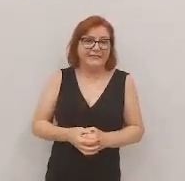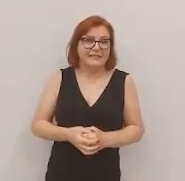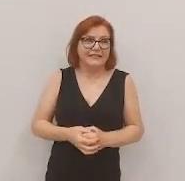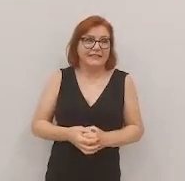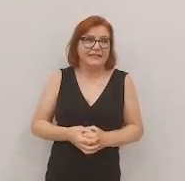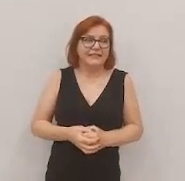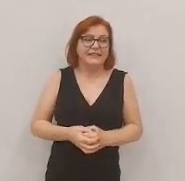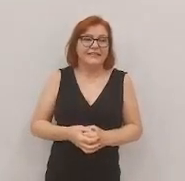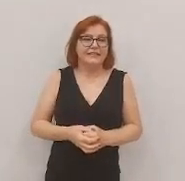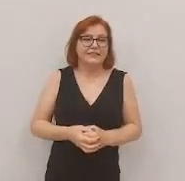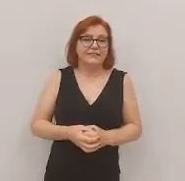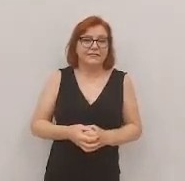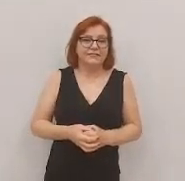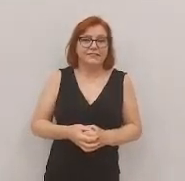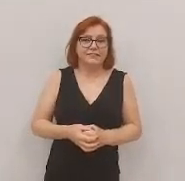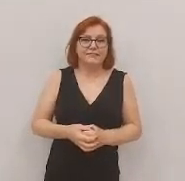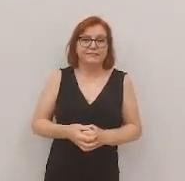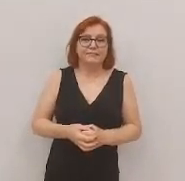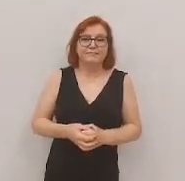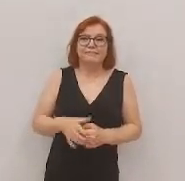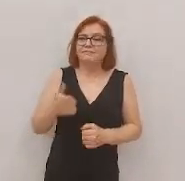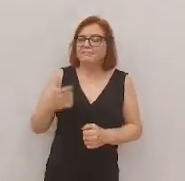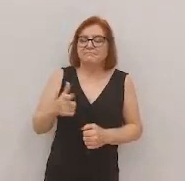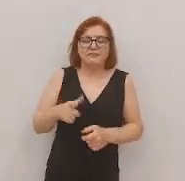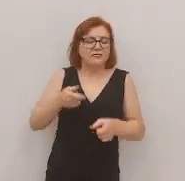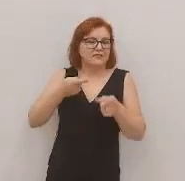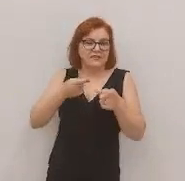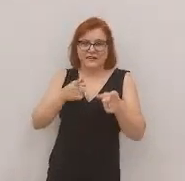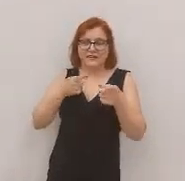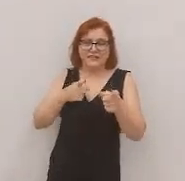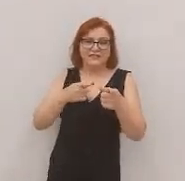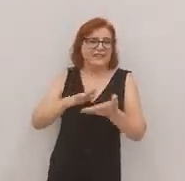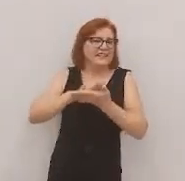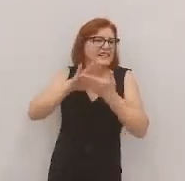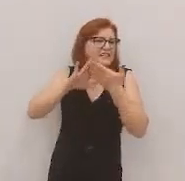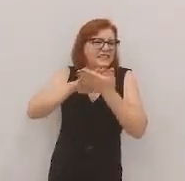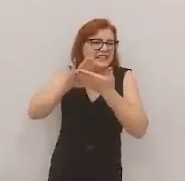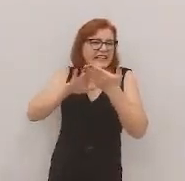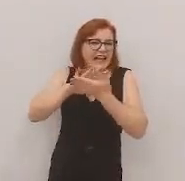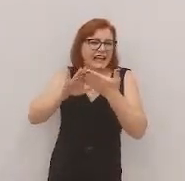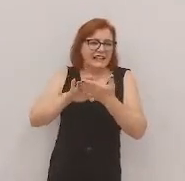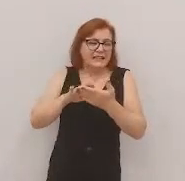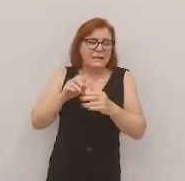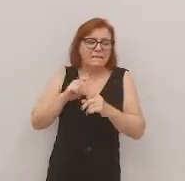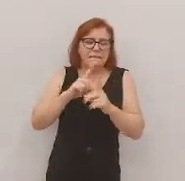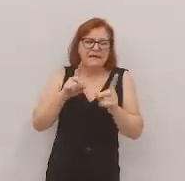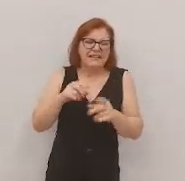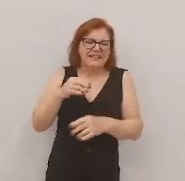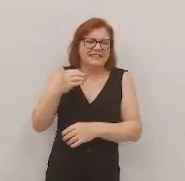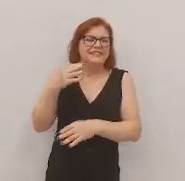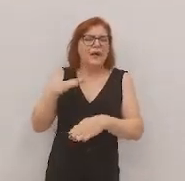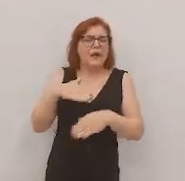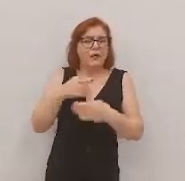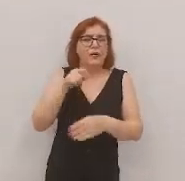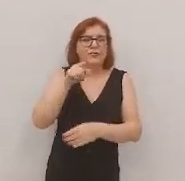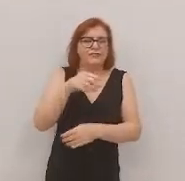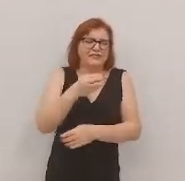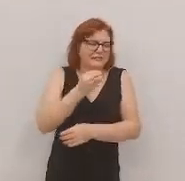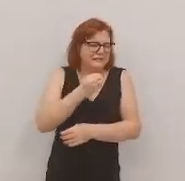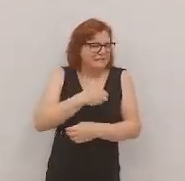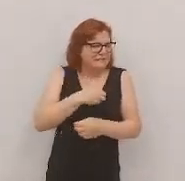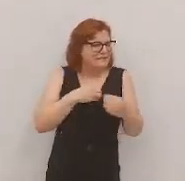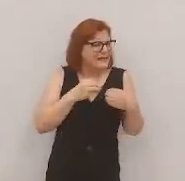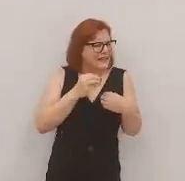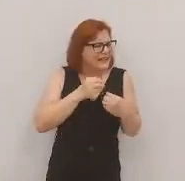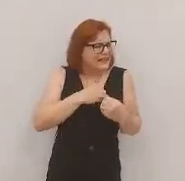Zé Augusto, nenhuma acusação. Porque quando você peca, você vai dizer, Senhor